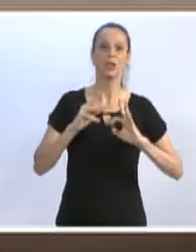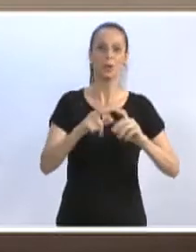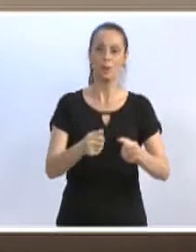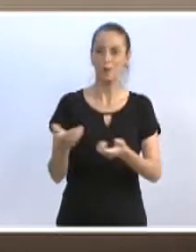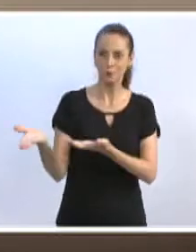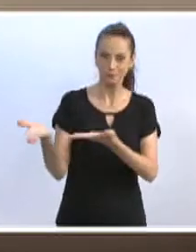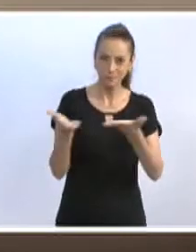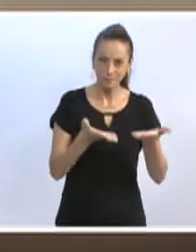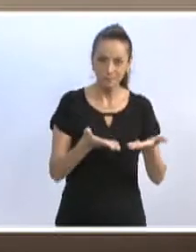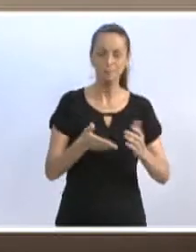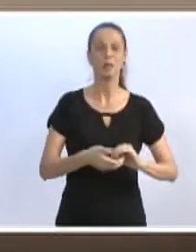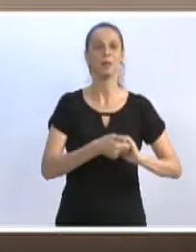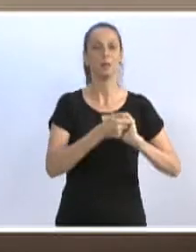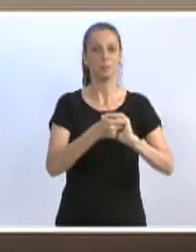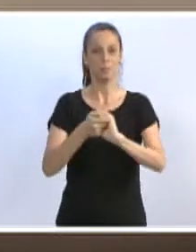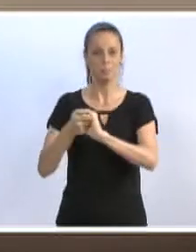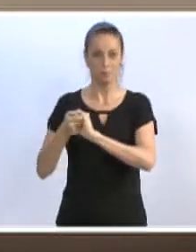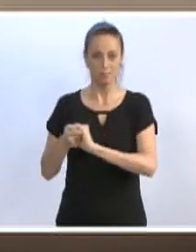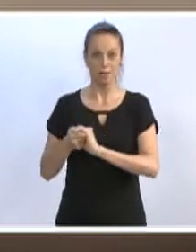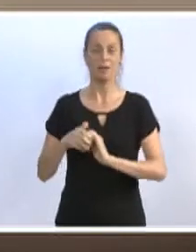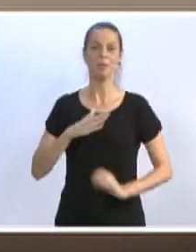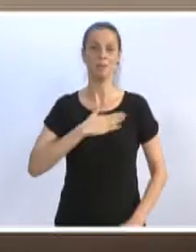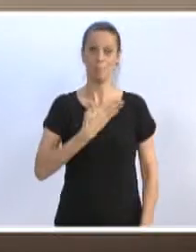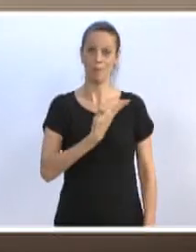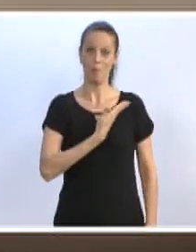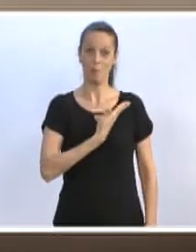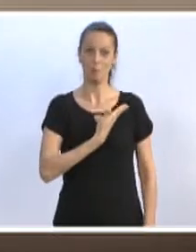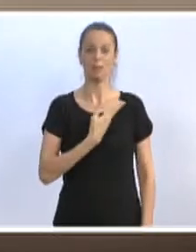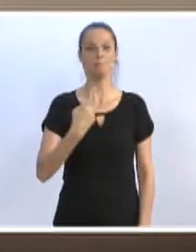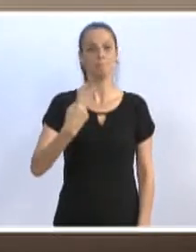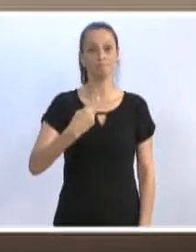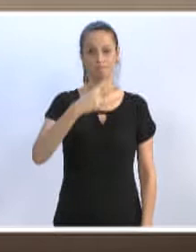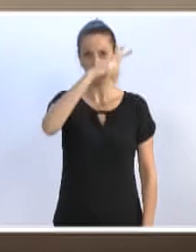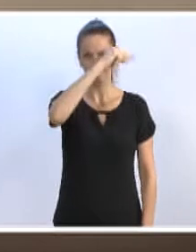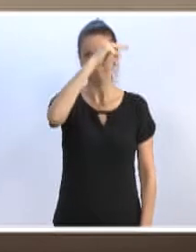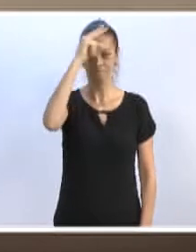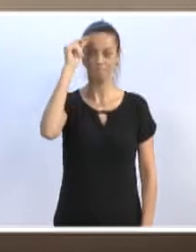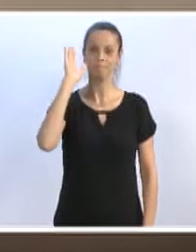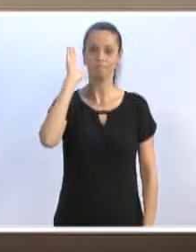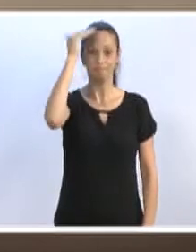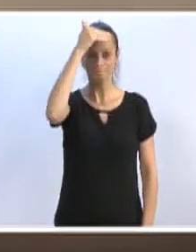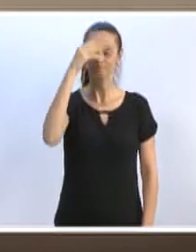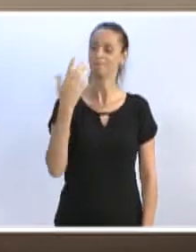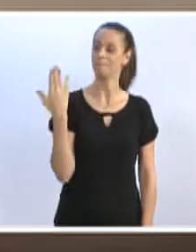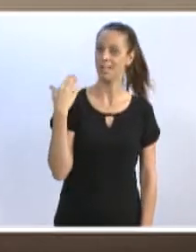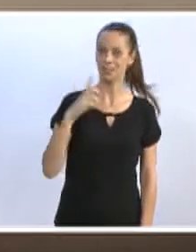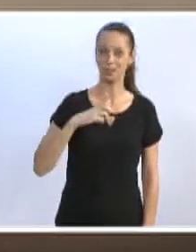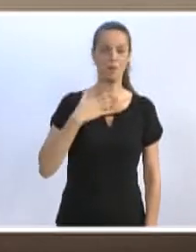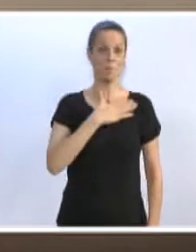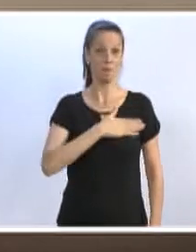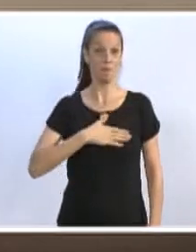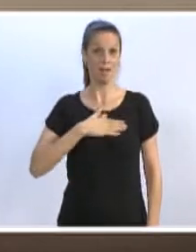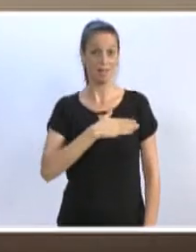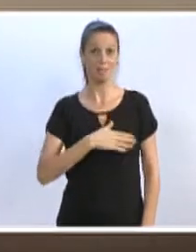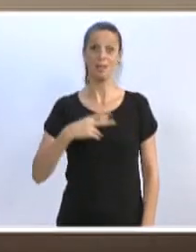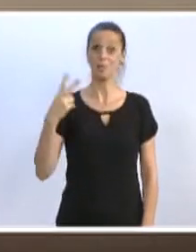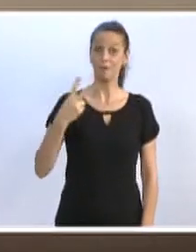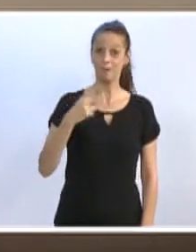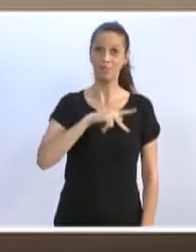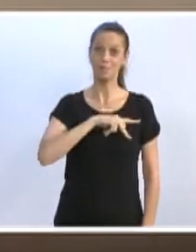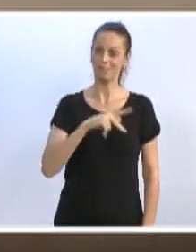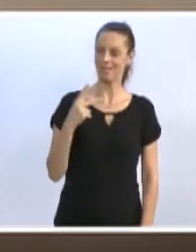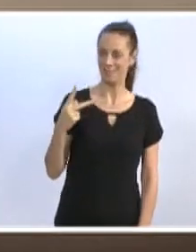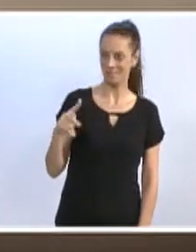muito prazer, cumprimentar meu amigo vice-prefeito Mário Hildebrand. Tive o prazer e a honra de ser vice-presidente